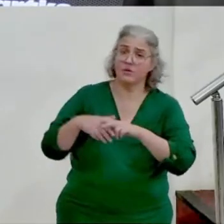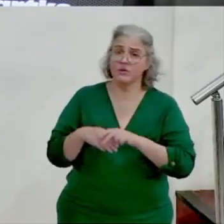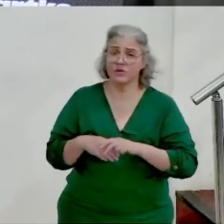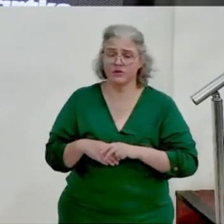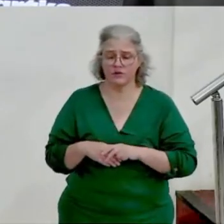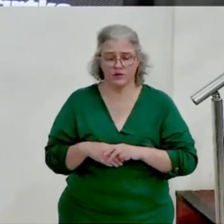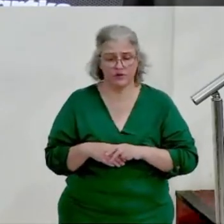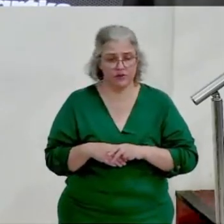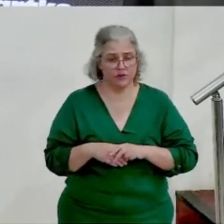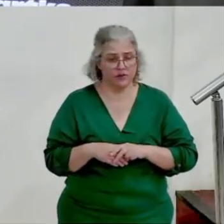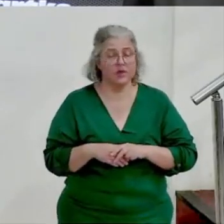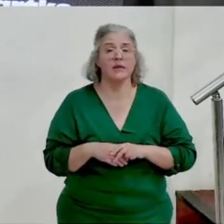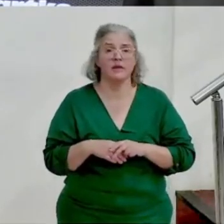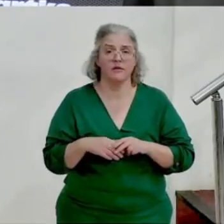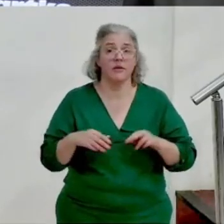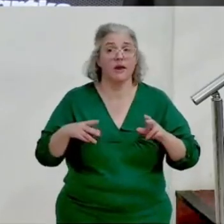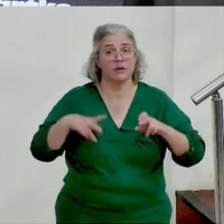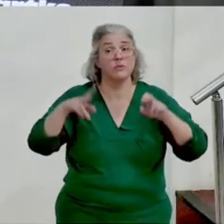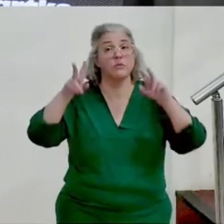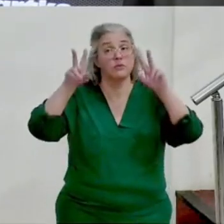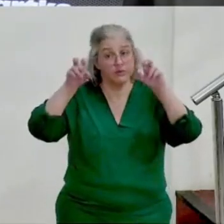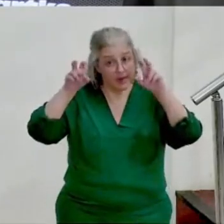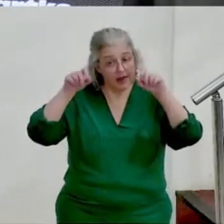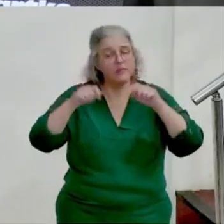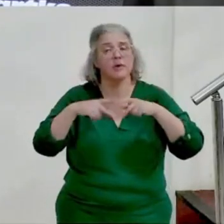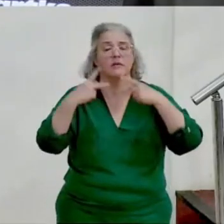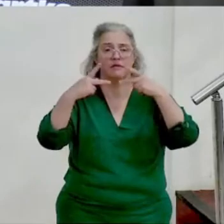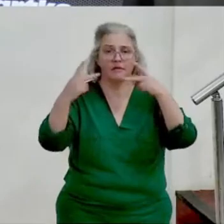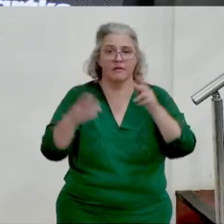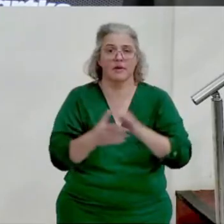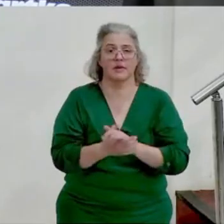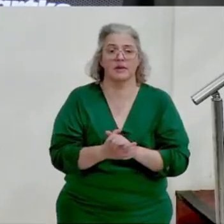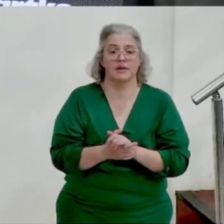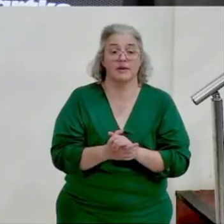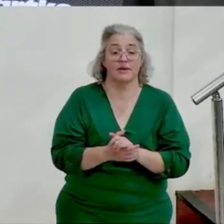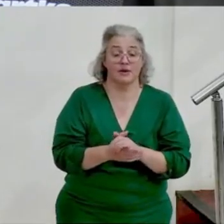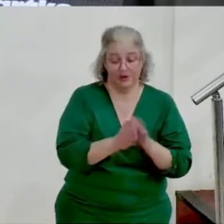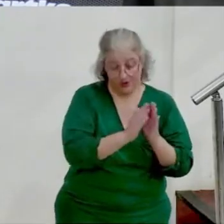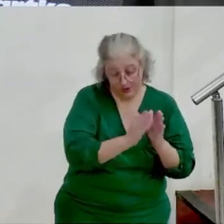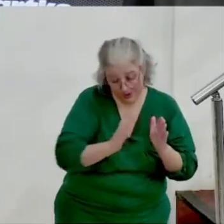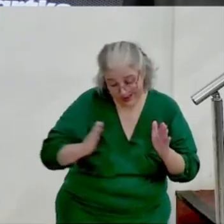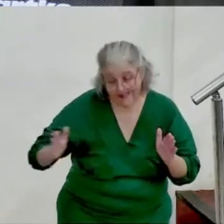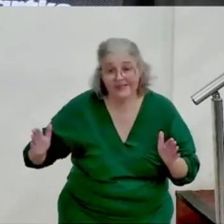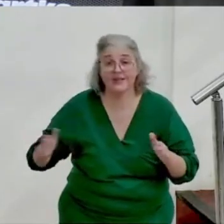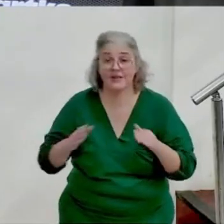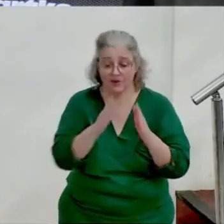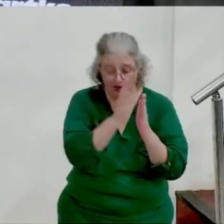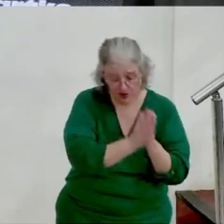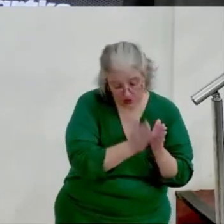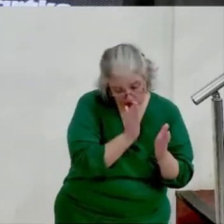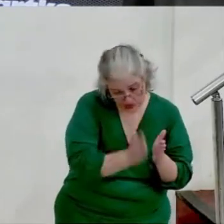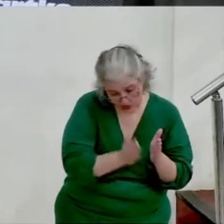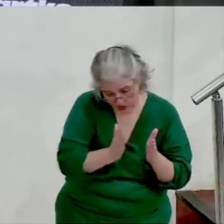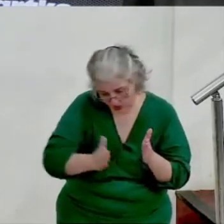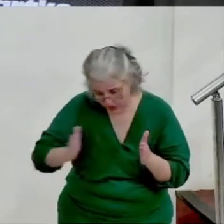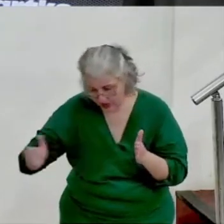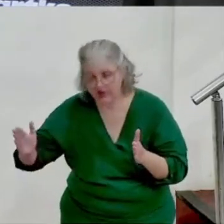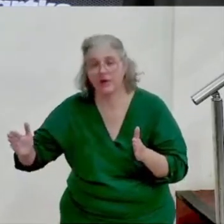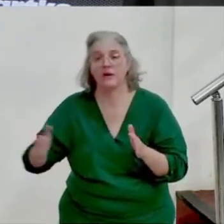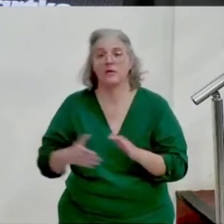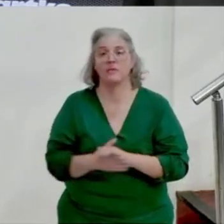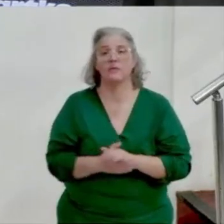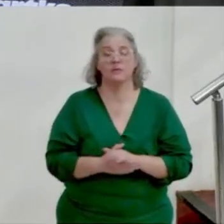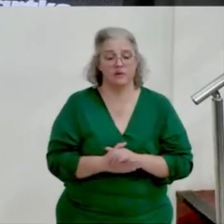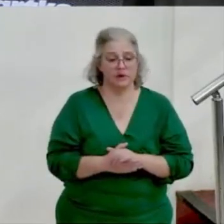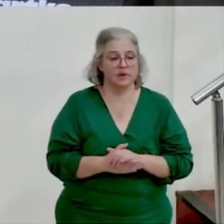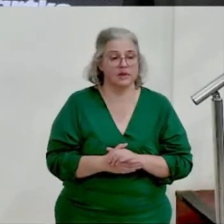colocando o assunto de que ele vai tratar. No que se refere aos tempos e às épocas, uma expressão muito peculiar, aparece pouquíssimas vezes na Bíblia